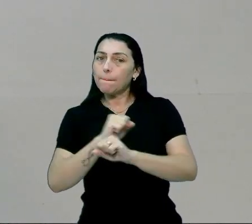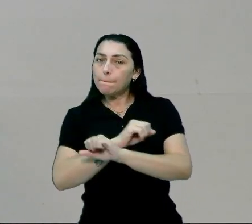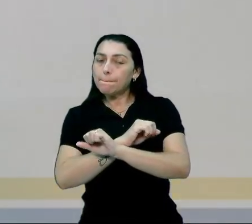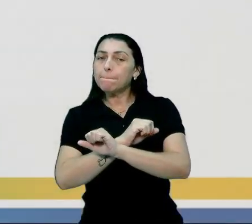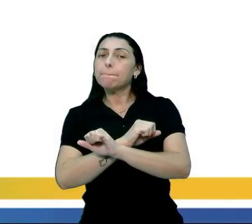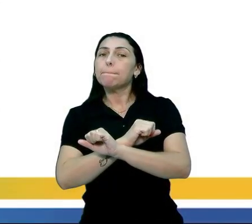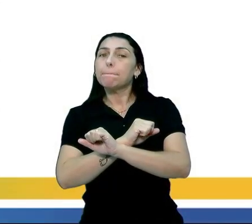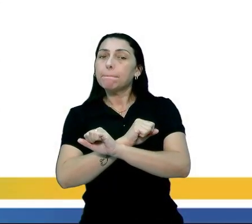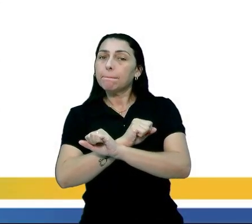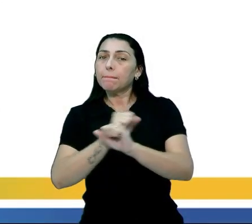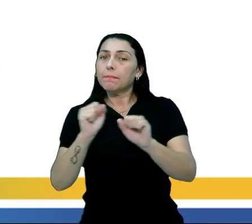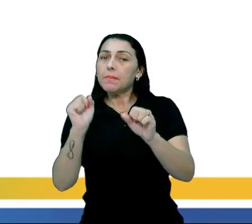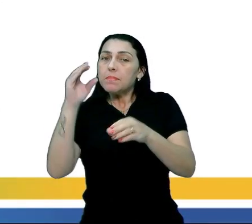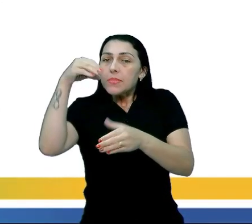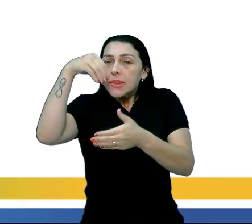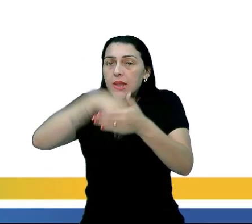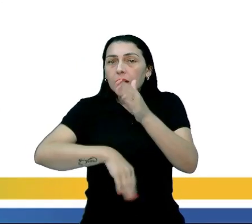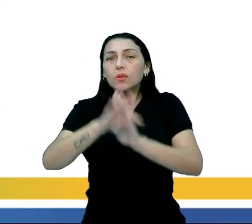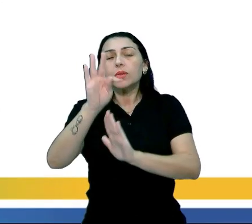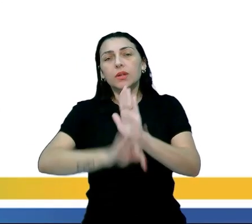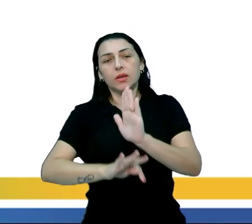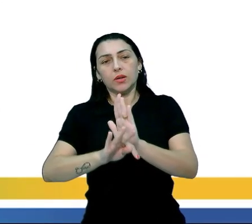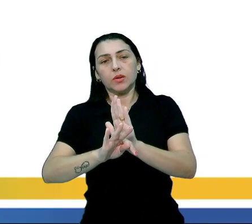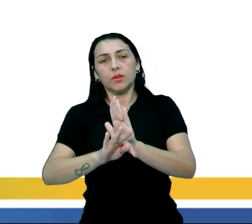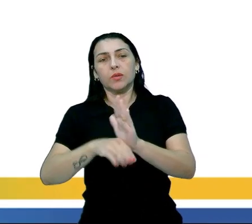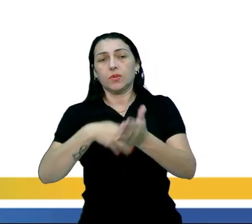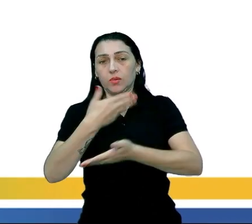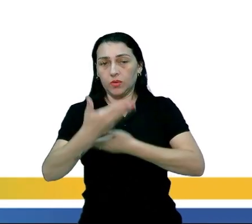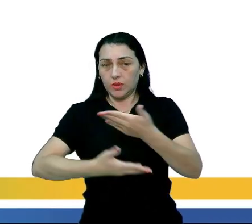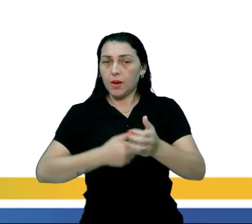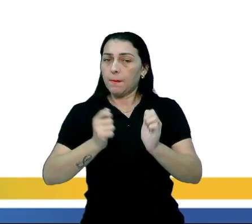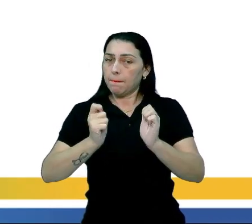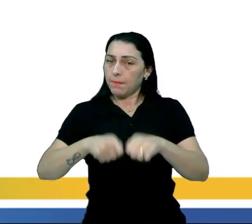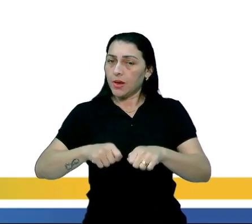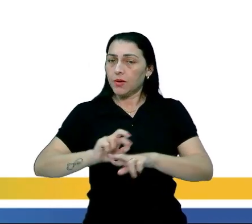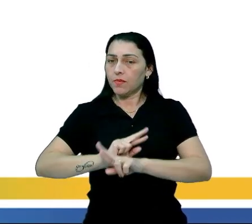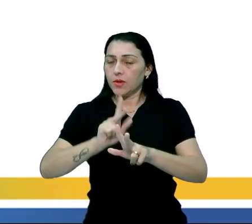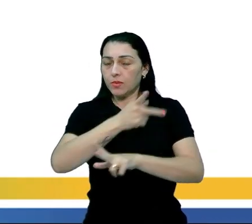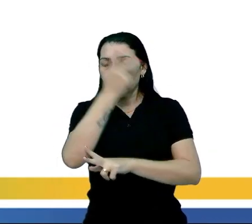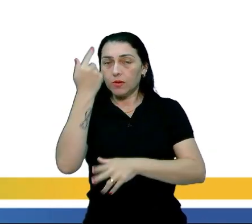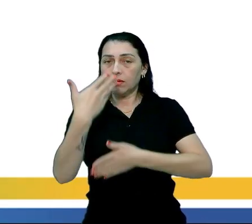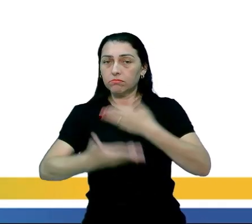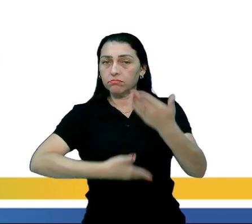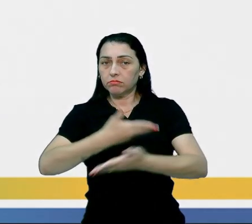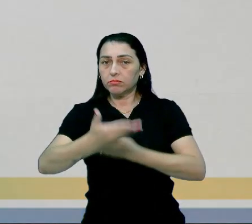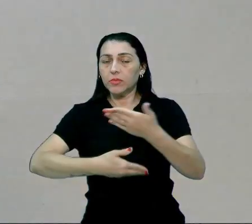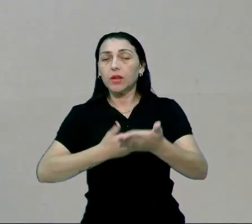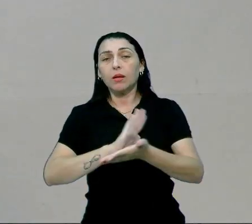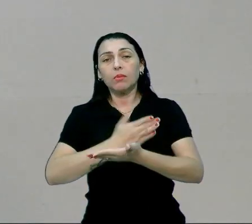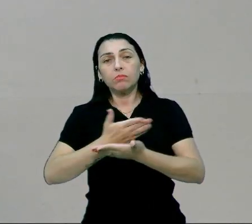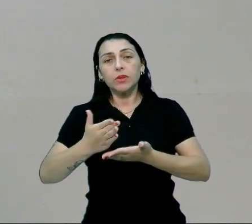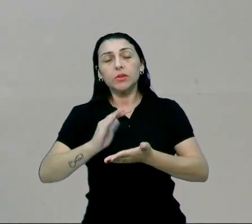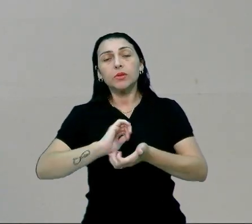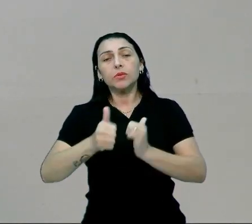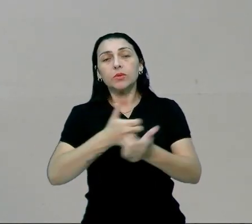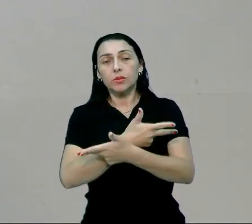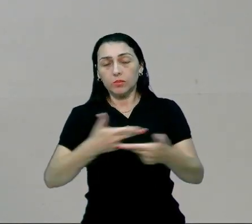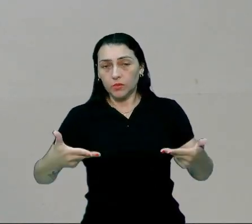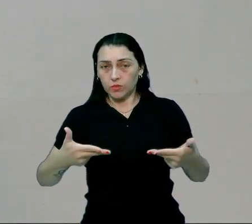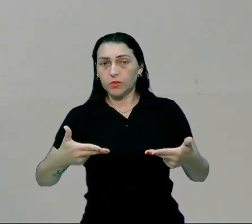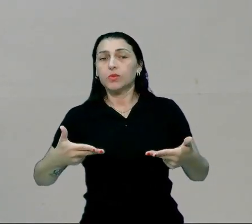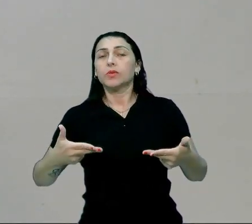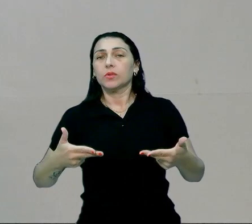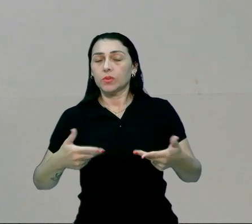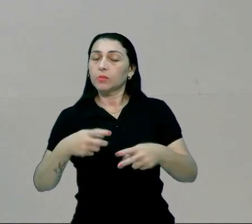texto, a gente tem que seguir em frente. Então, ó, socialização porque permite que diferentes pessoas interajam a partir do esporte. Isso é uma das dinâmicas